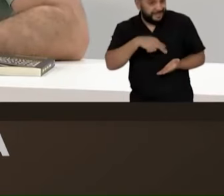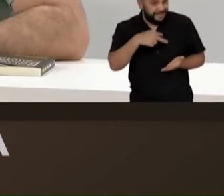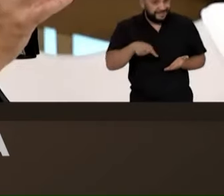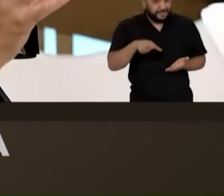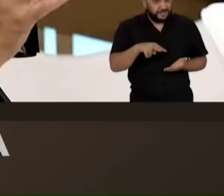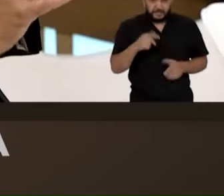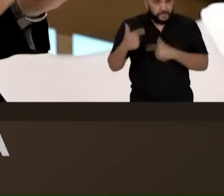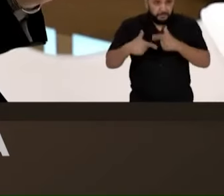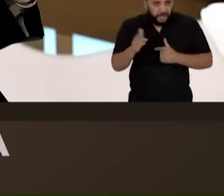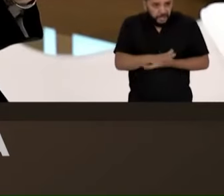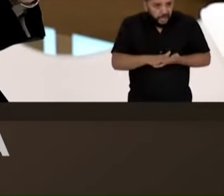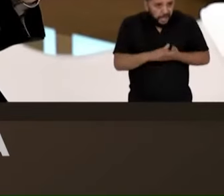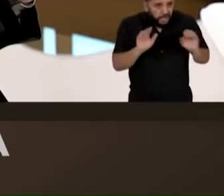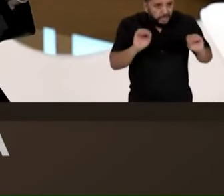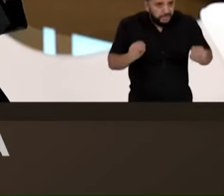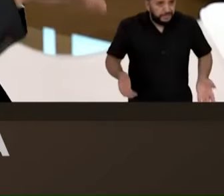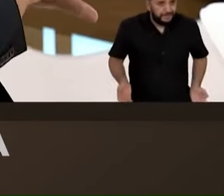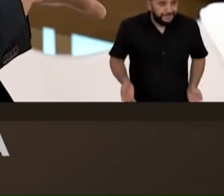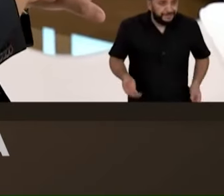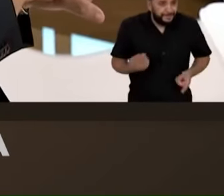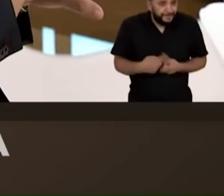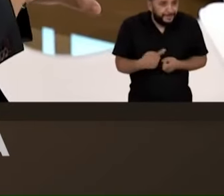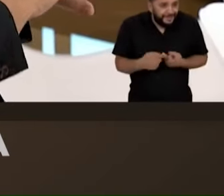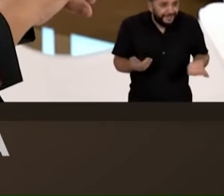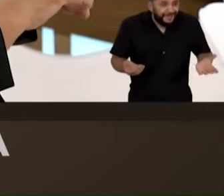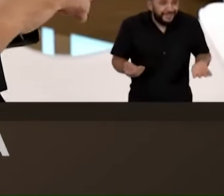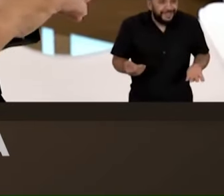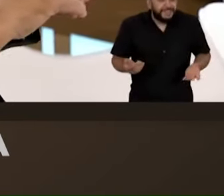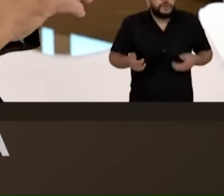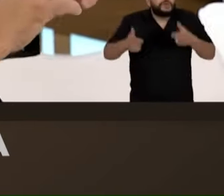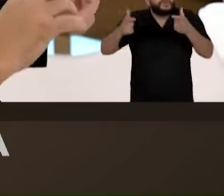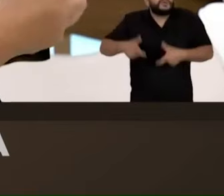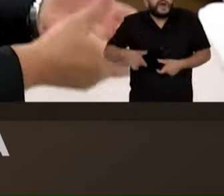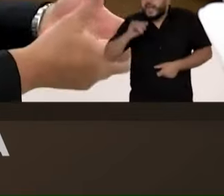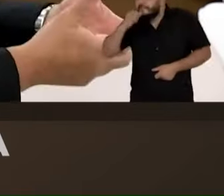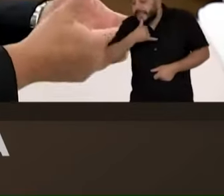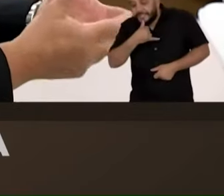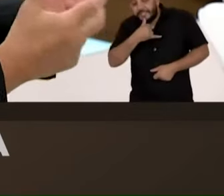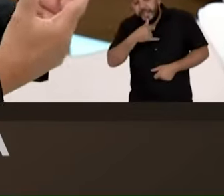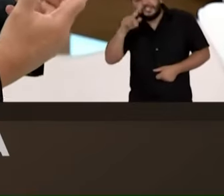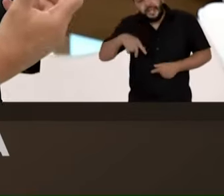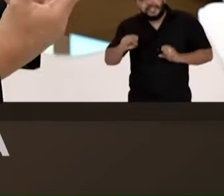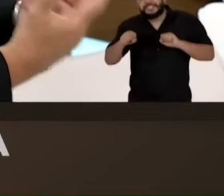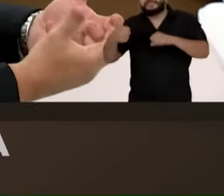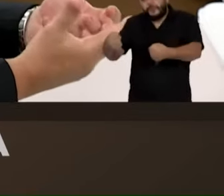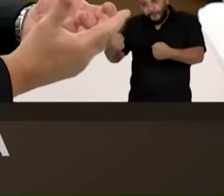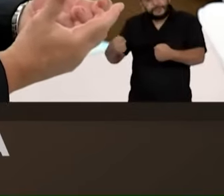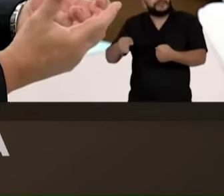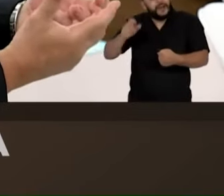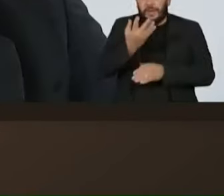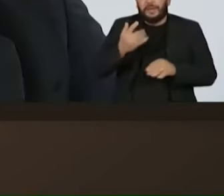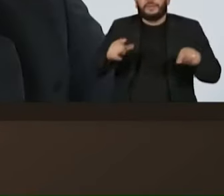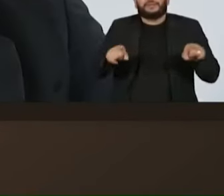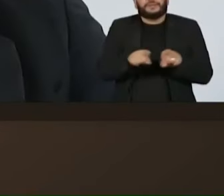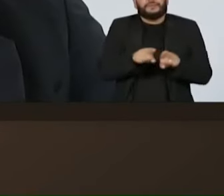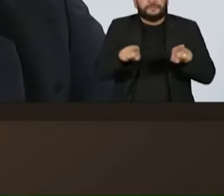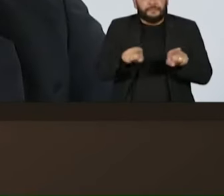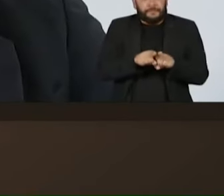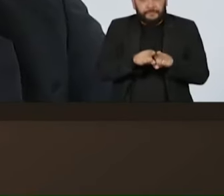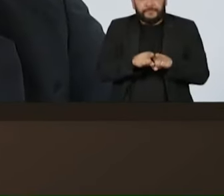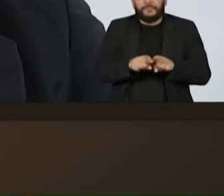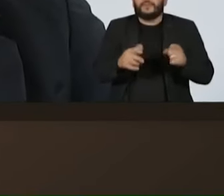não trabalha. Porque o local onde vive a infelicidade é onde você tem que fazer esforço, onde você tem que fazer uma dedicação.